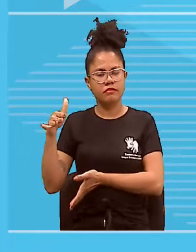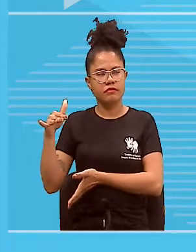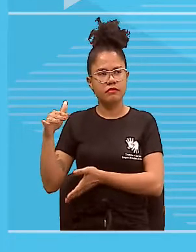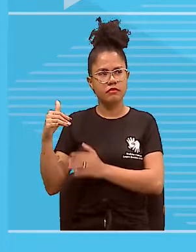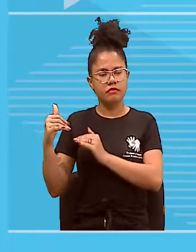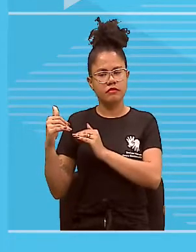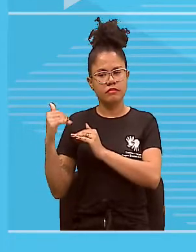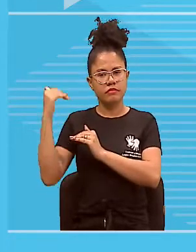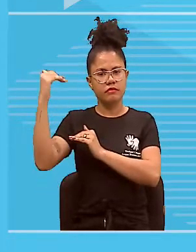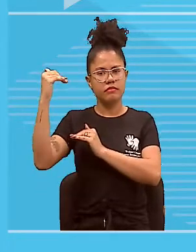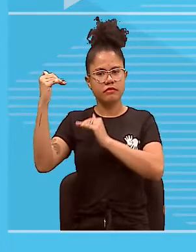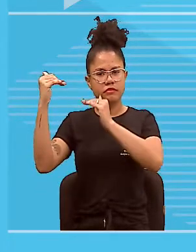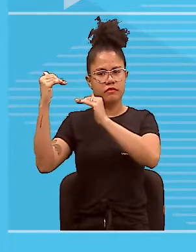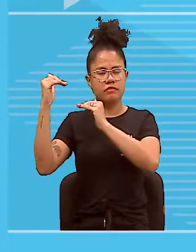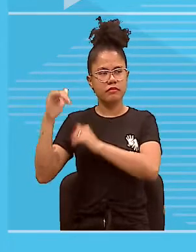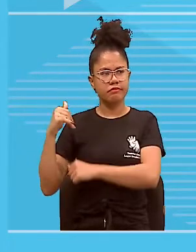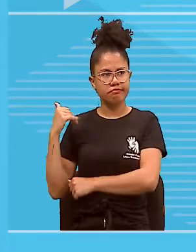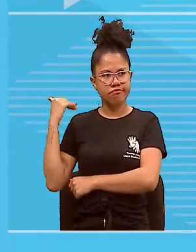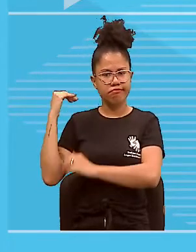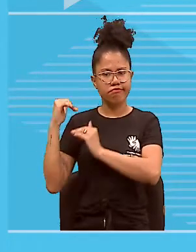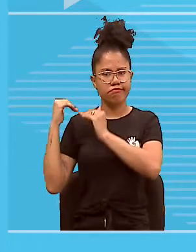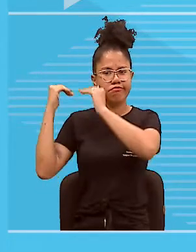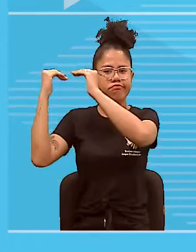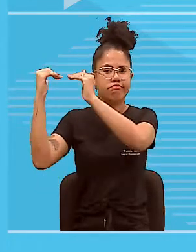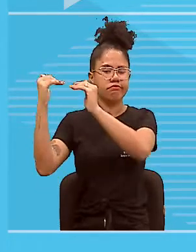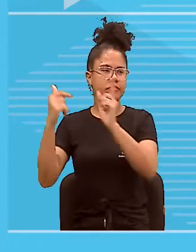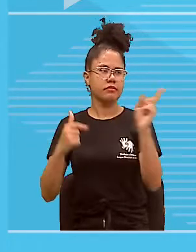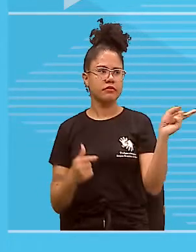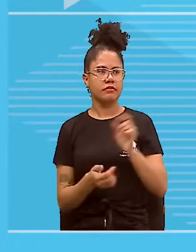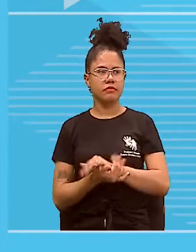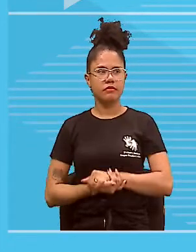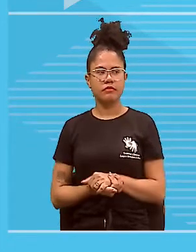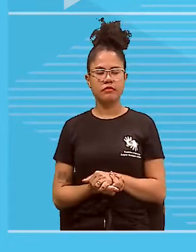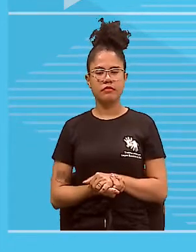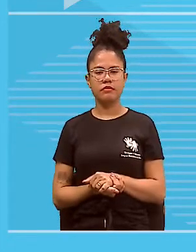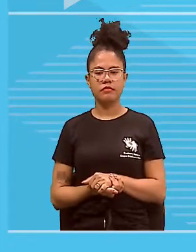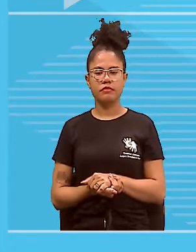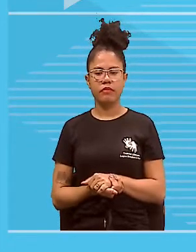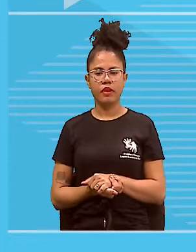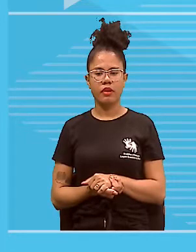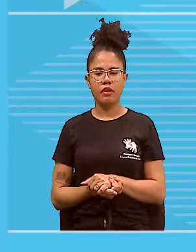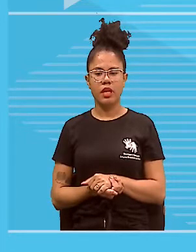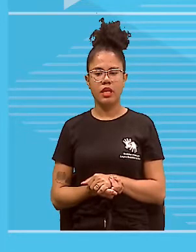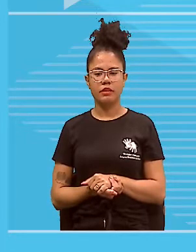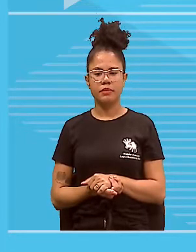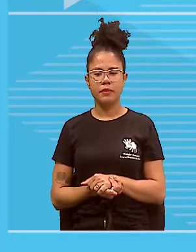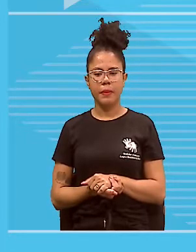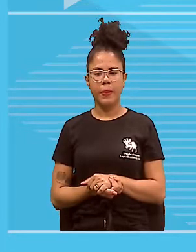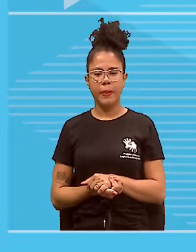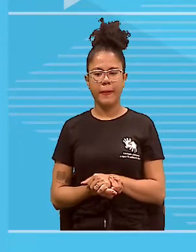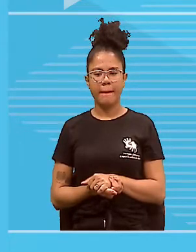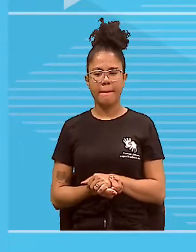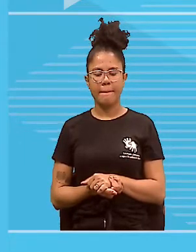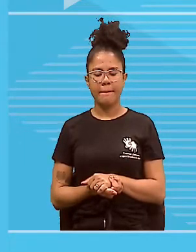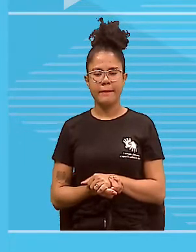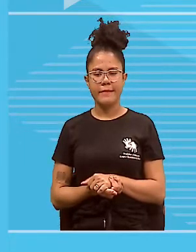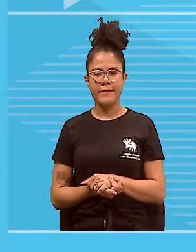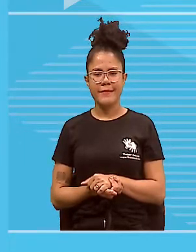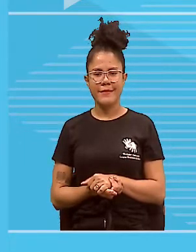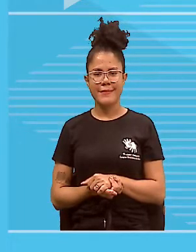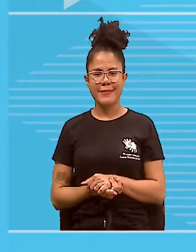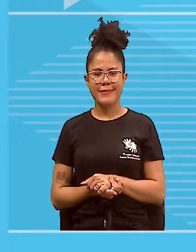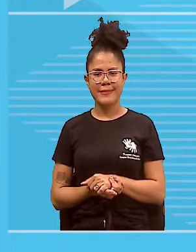Supermercado teatro cinema automóveis televisão ir ao